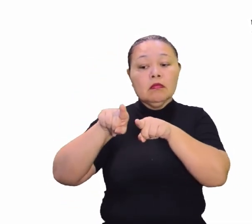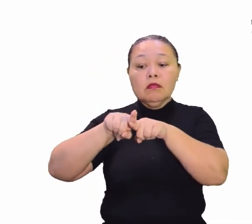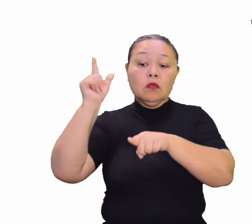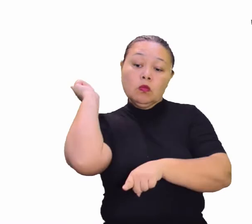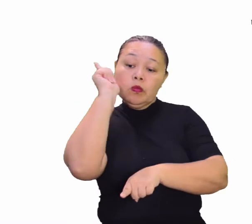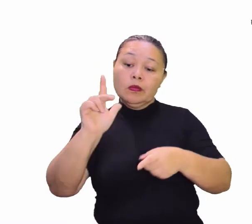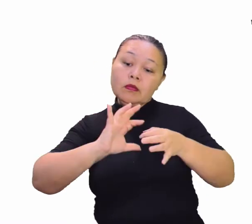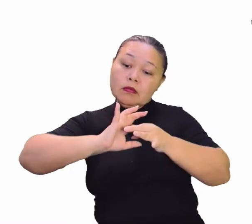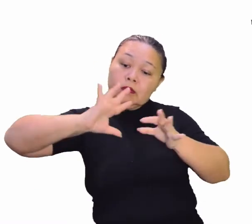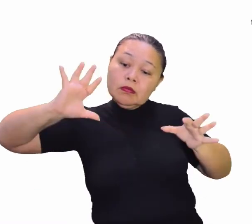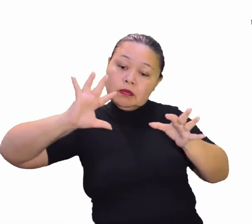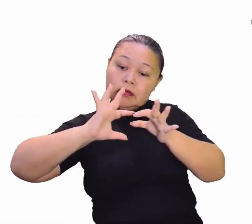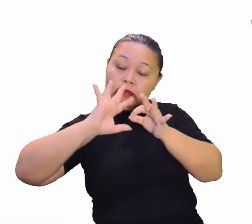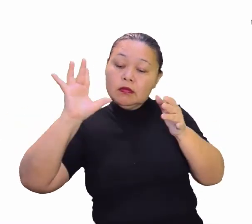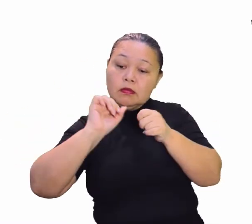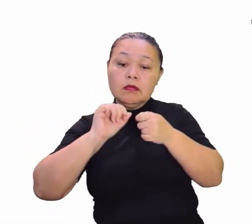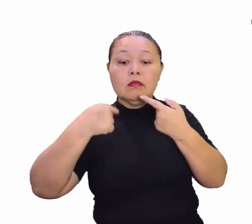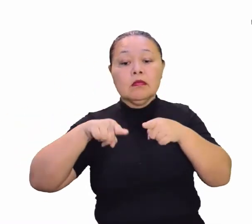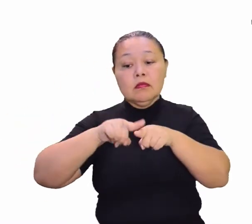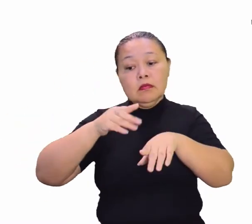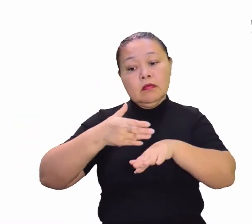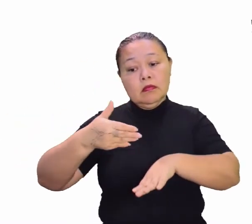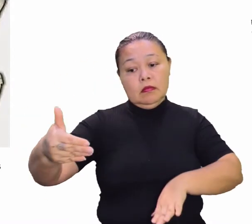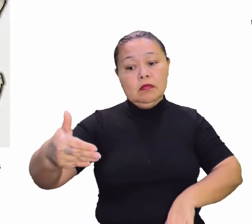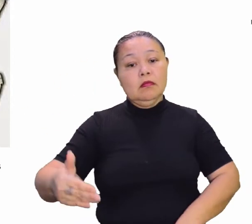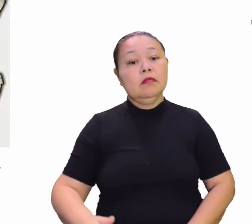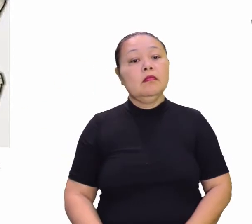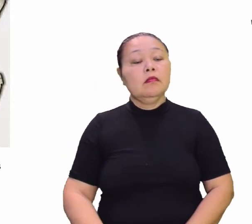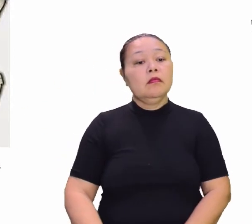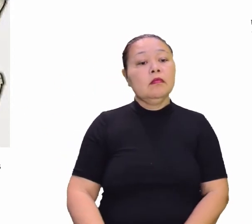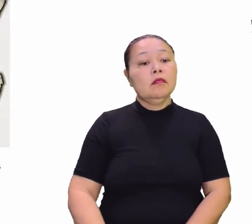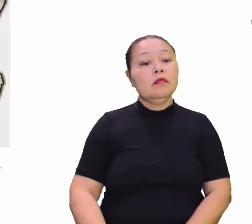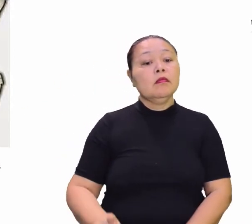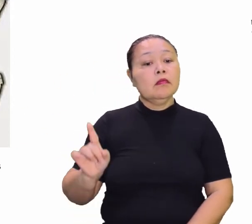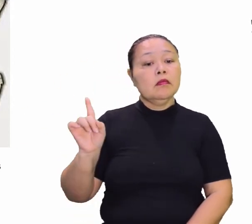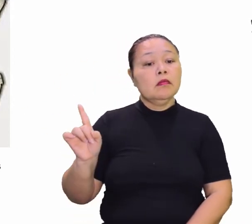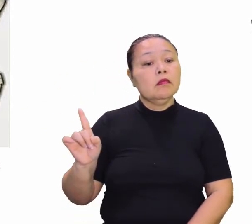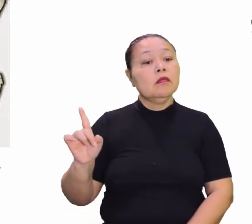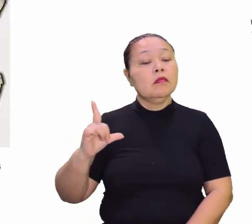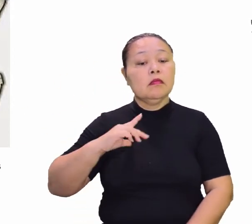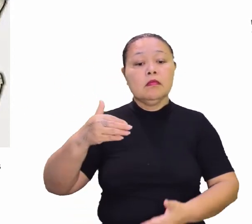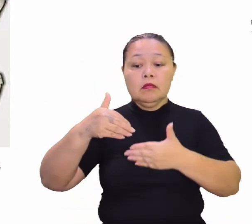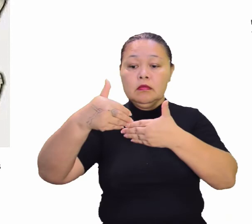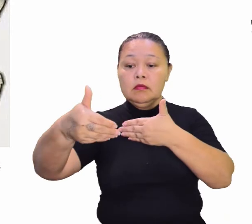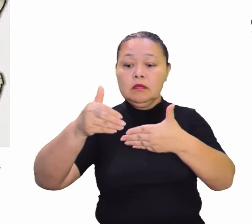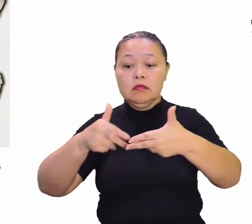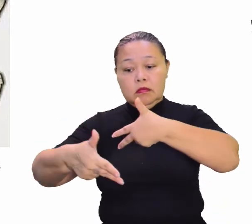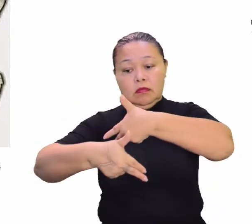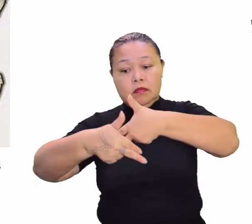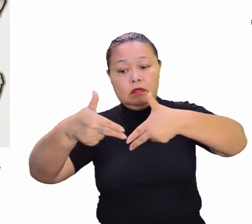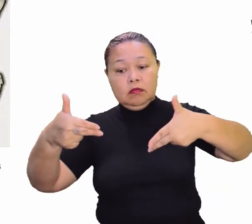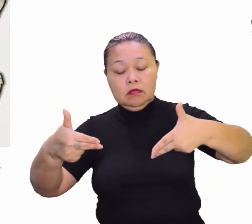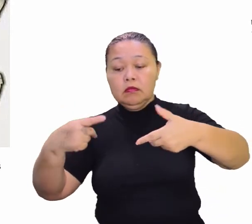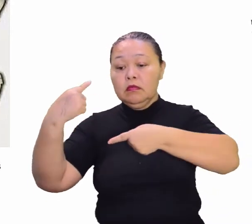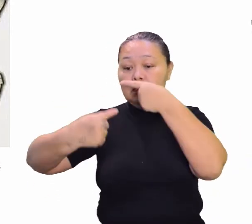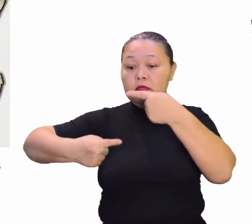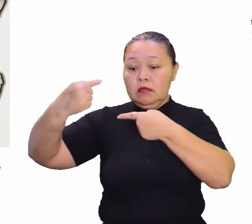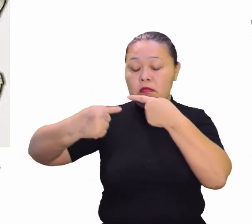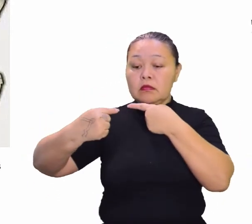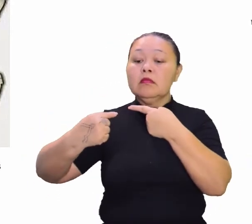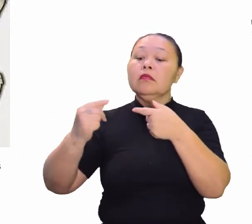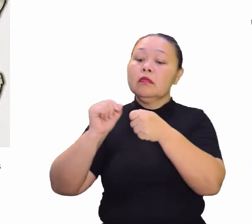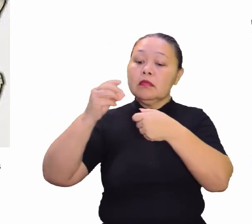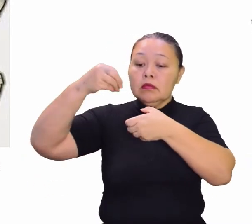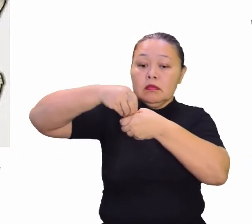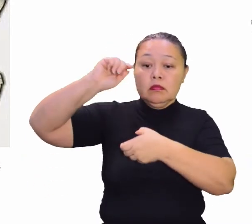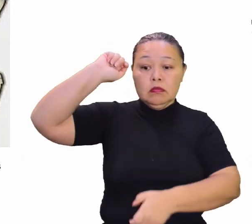conquistaram a sua independência a partir desse momento. Temos aí as fronteiras étnicas e políticas da